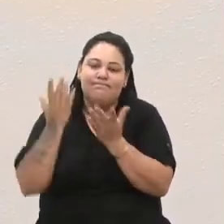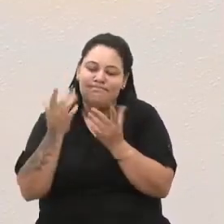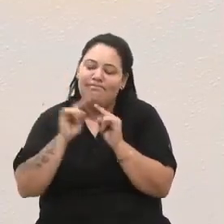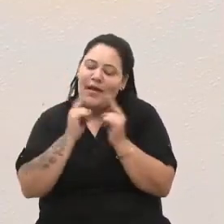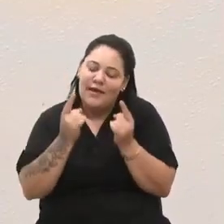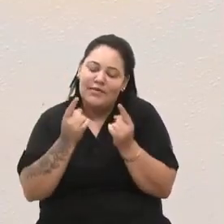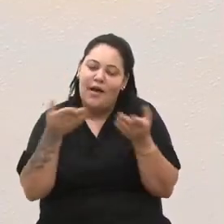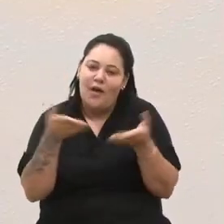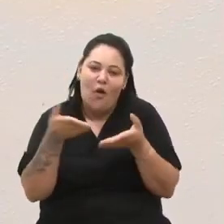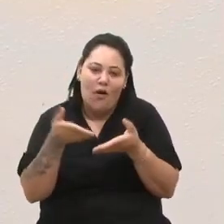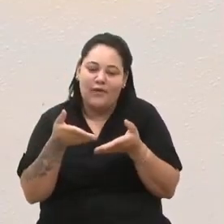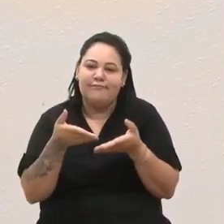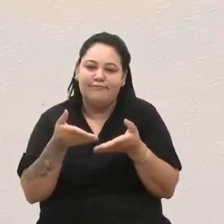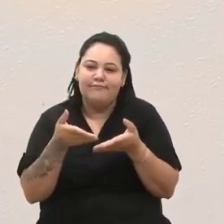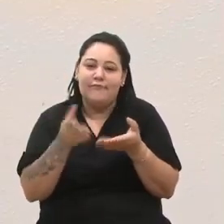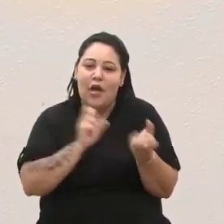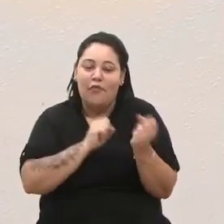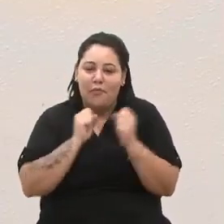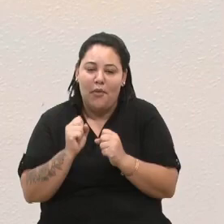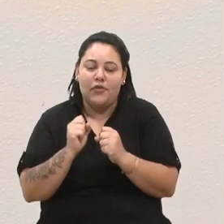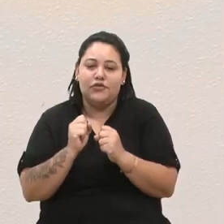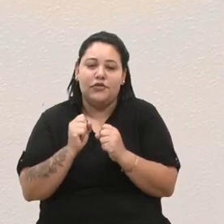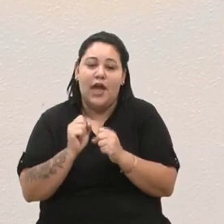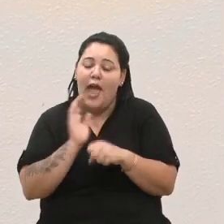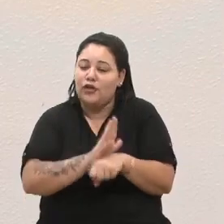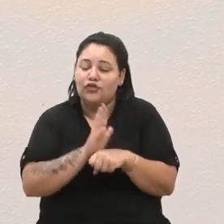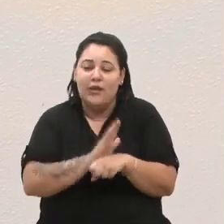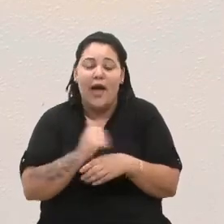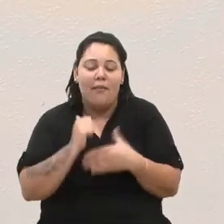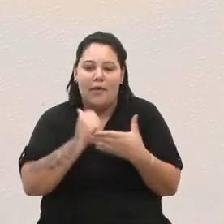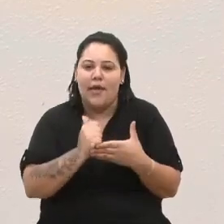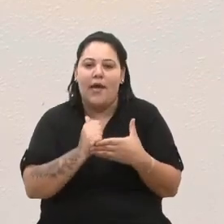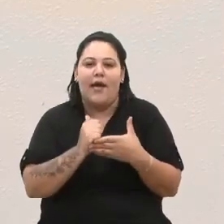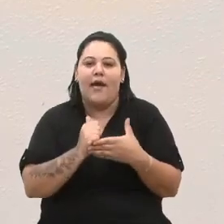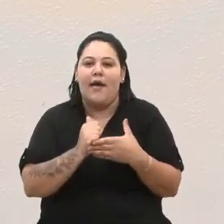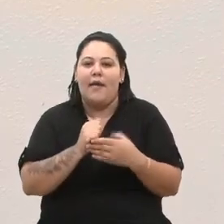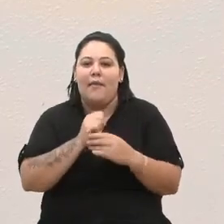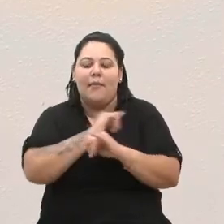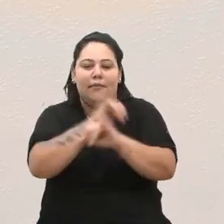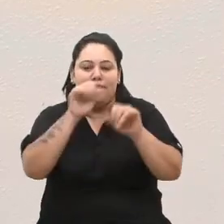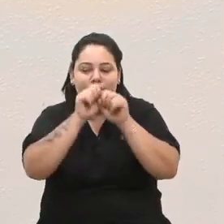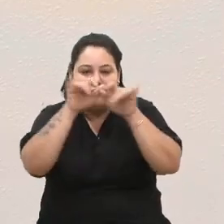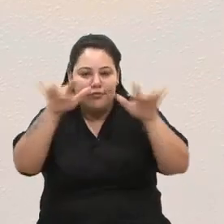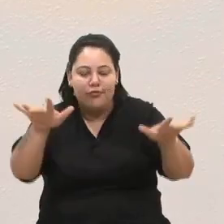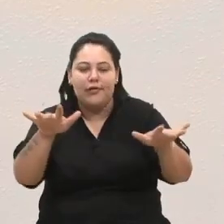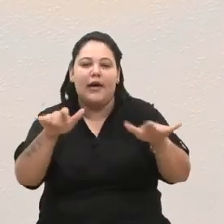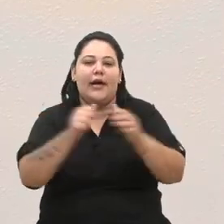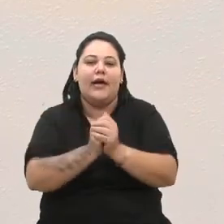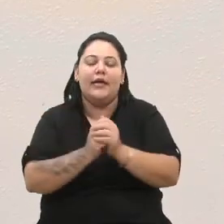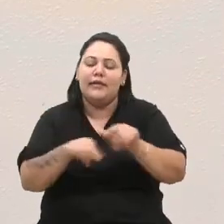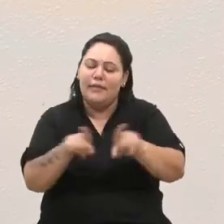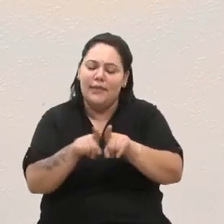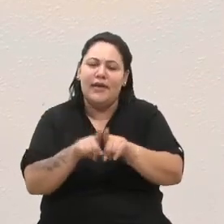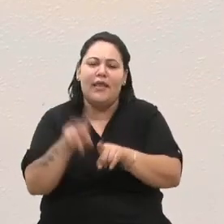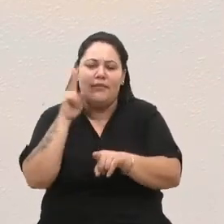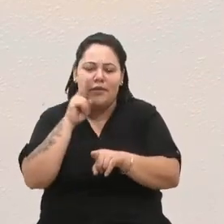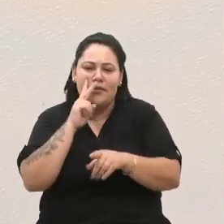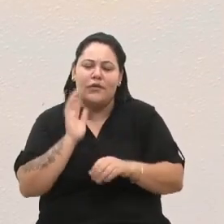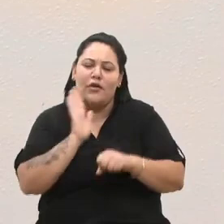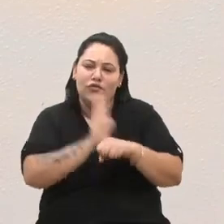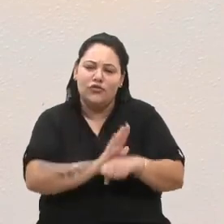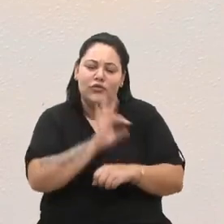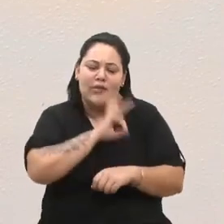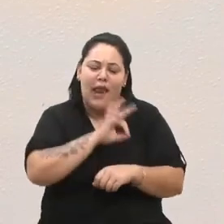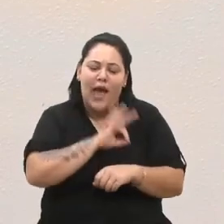podemos proporcionar, né? Visibilidade, a questão da geração de emprego, né, de renda, a economia do